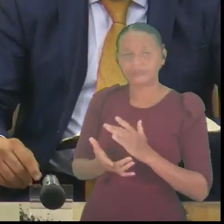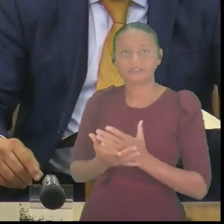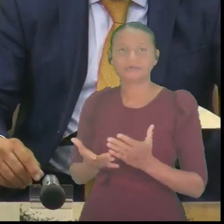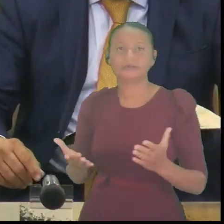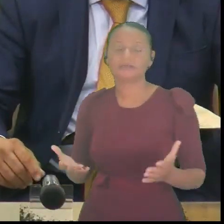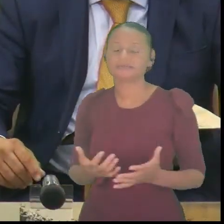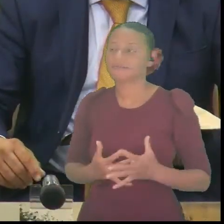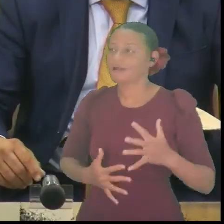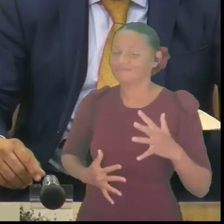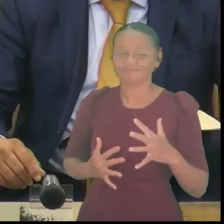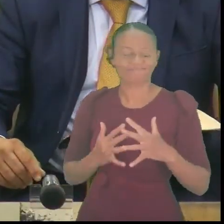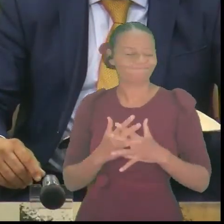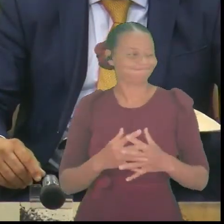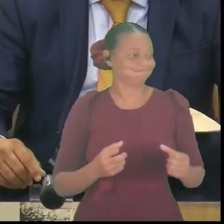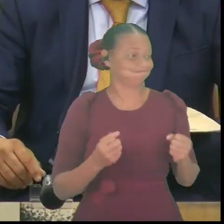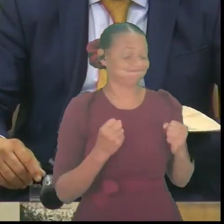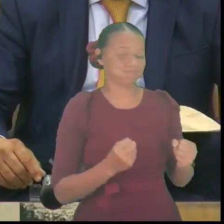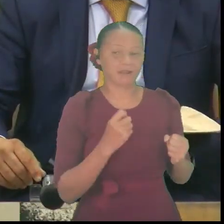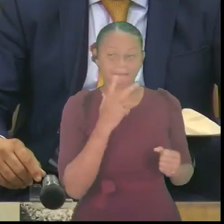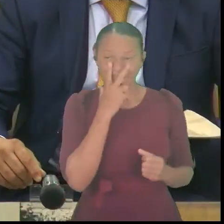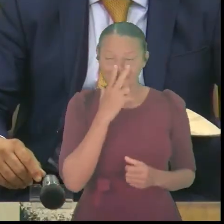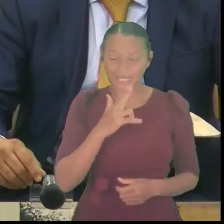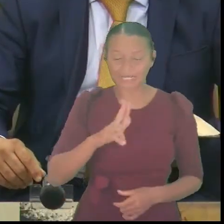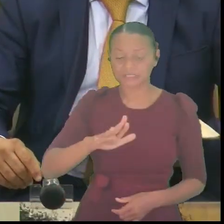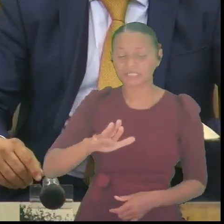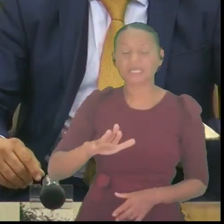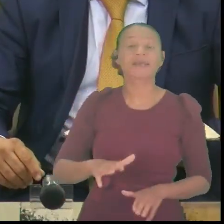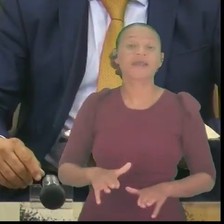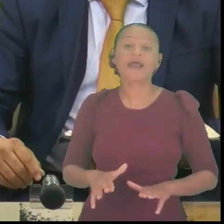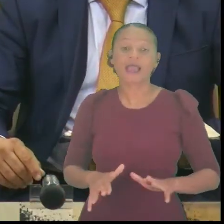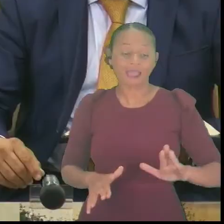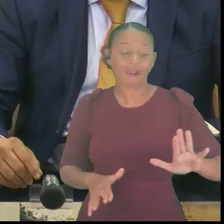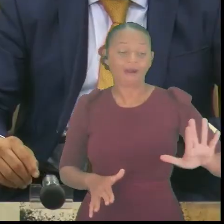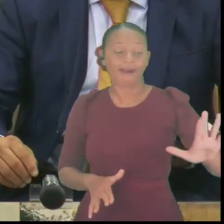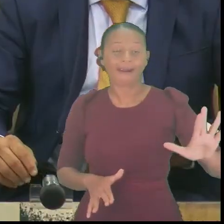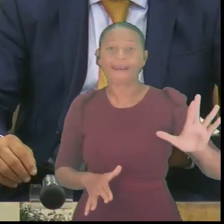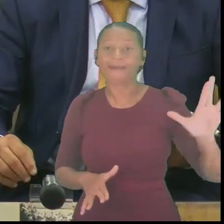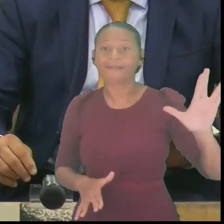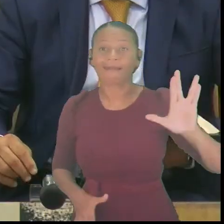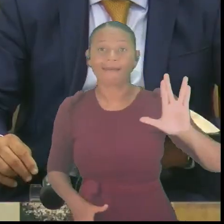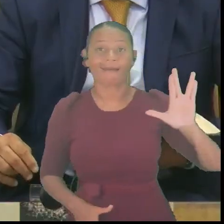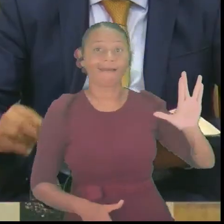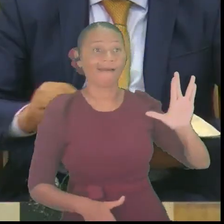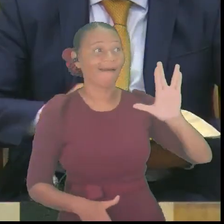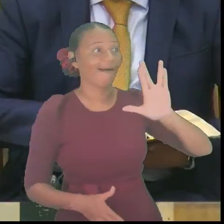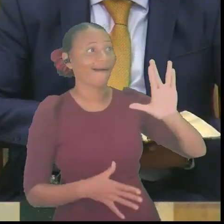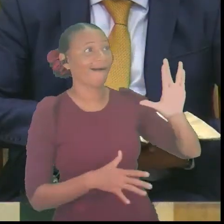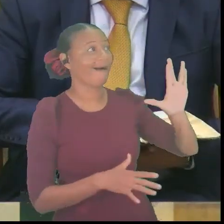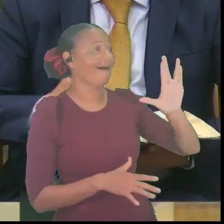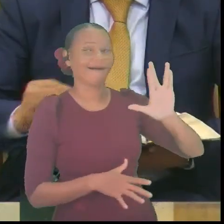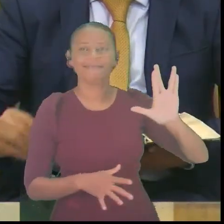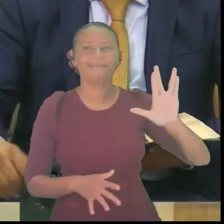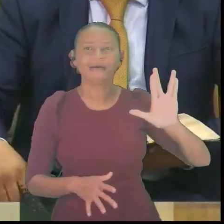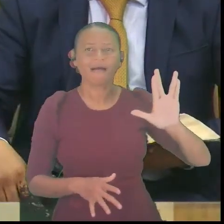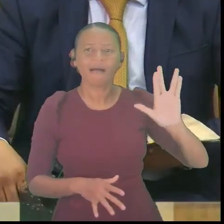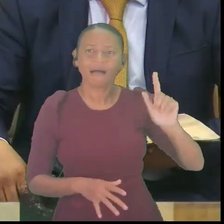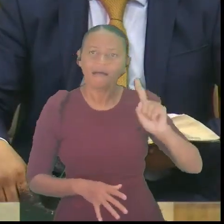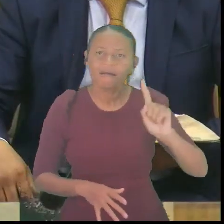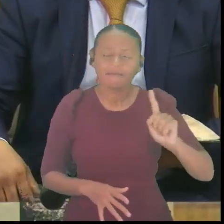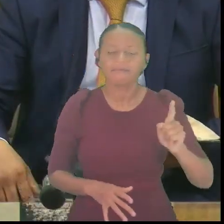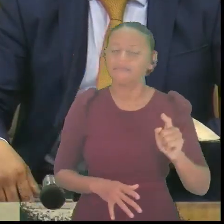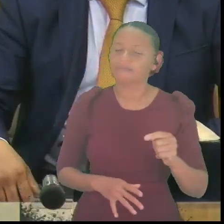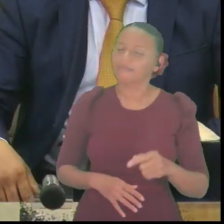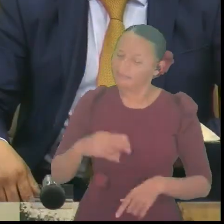num êxtase e ele se torna um extraterrestre e ele não vive mais. Não, irmão, o crente vive uma vida natural. Crente almoça,